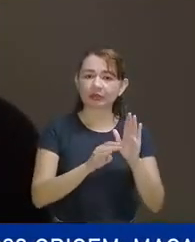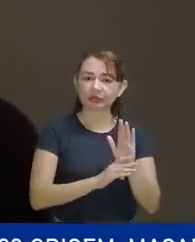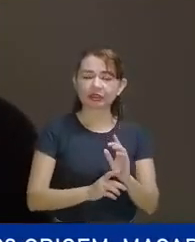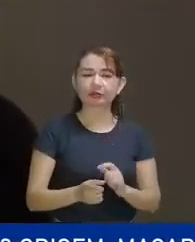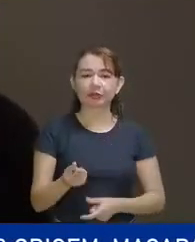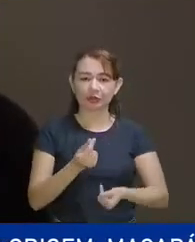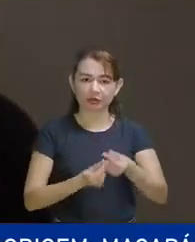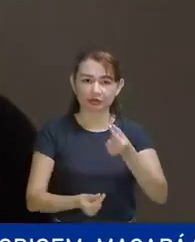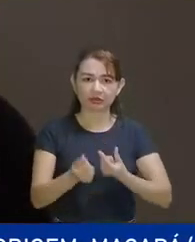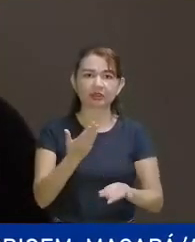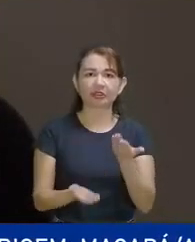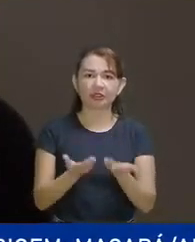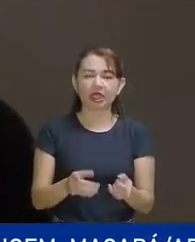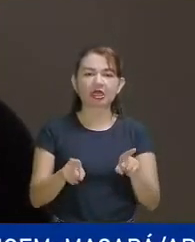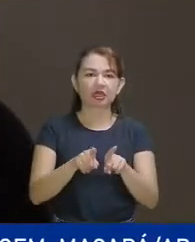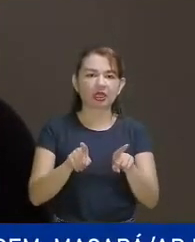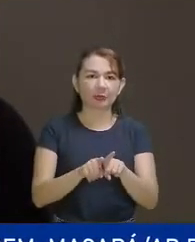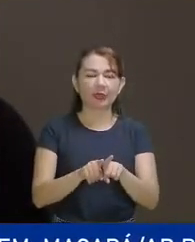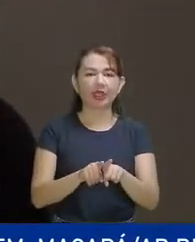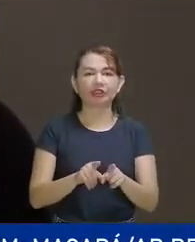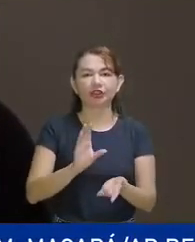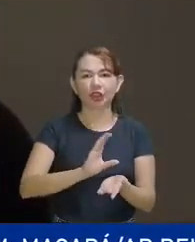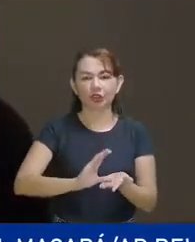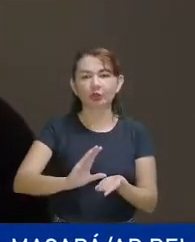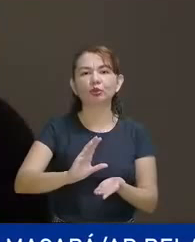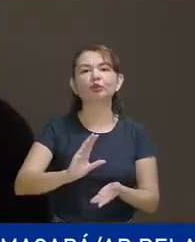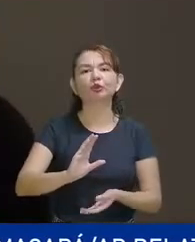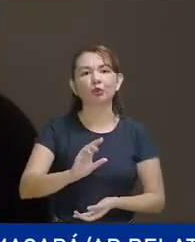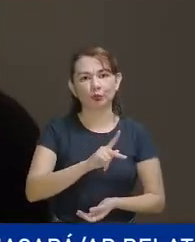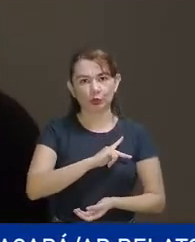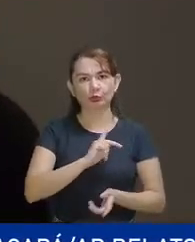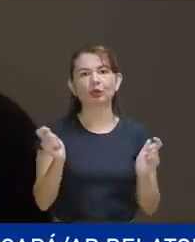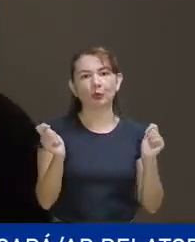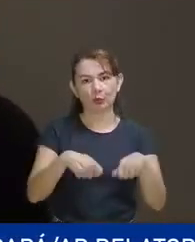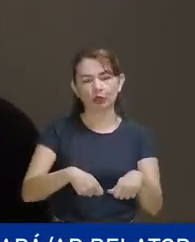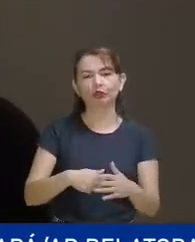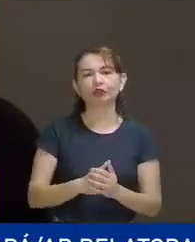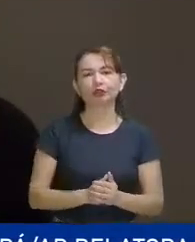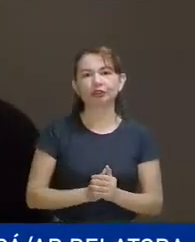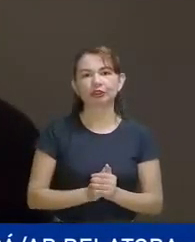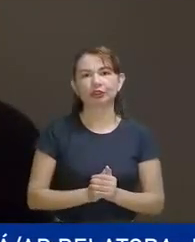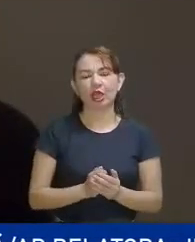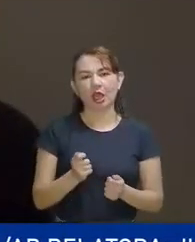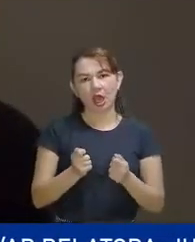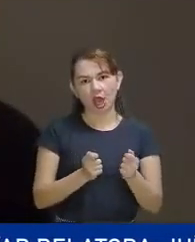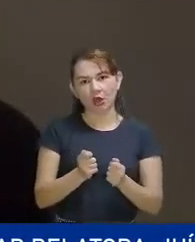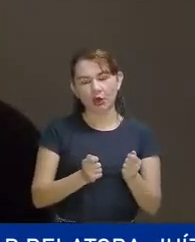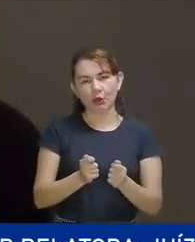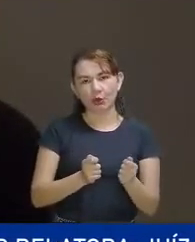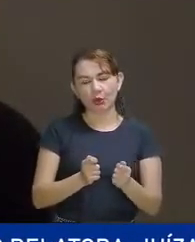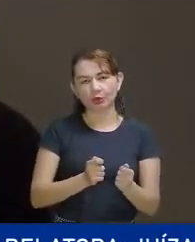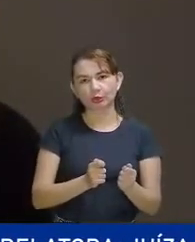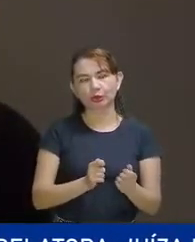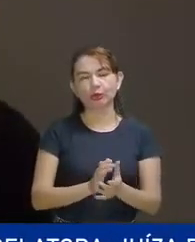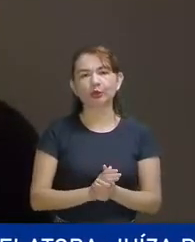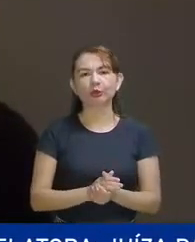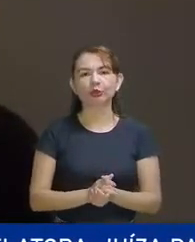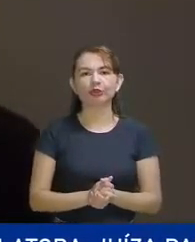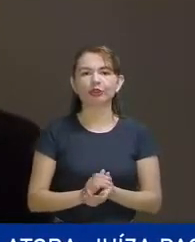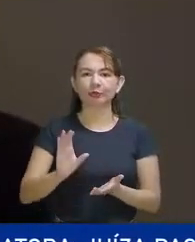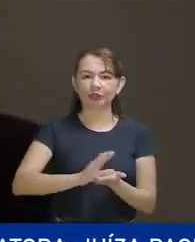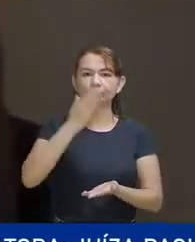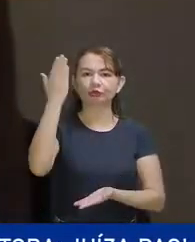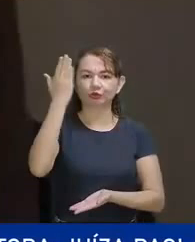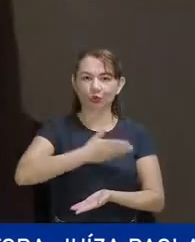da economicidade na aplicação de recursos públicos, ela pode ser objeto de controle em processo de prestação de contas e que é